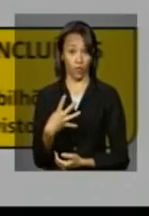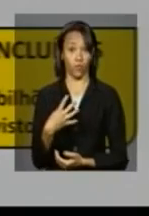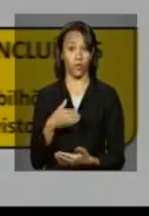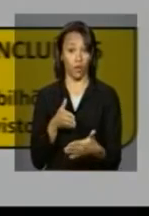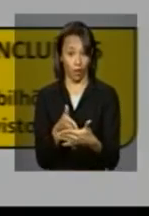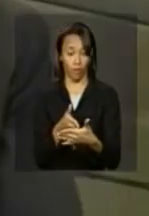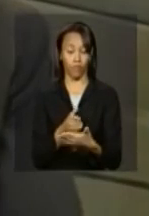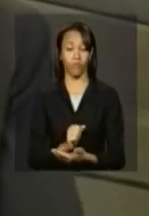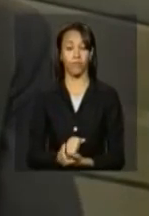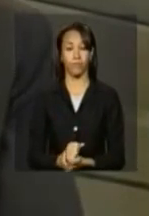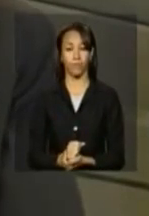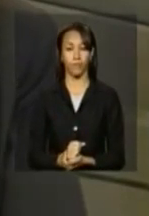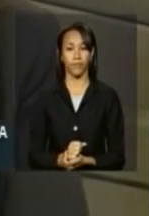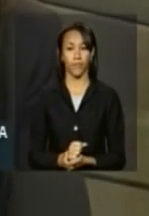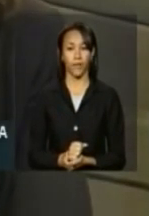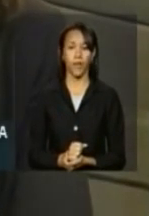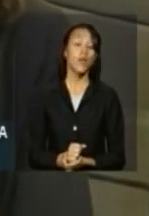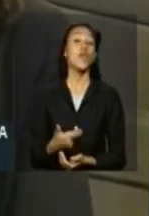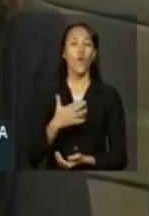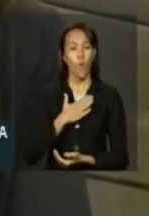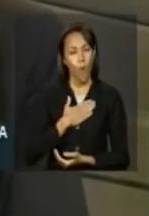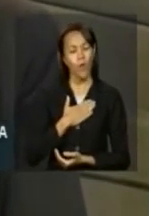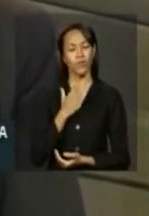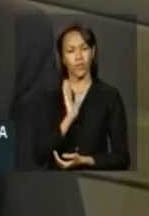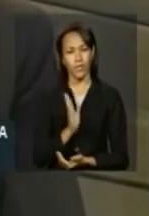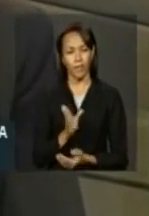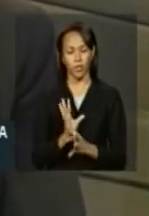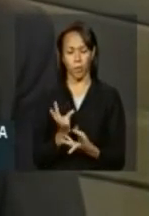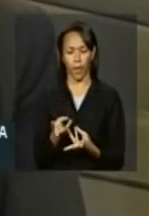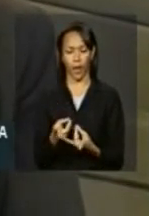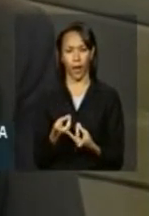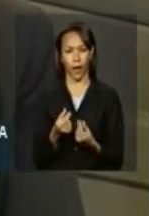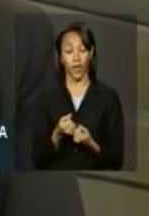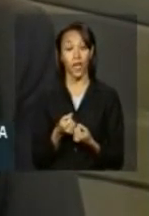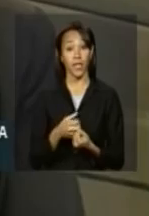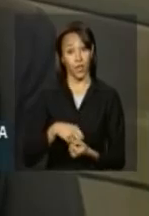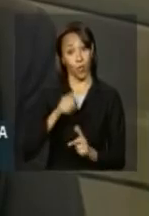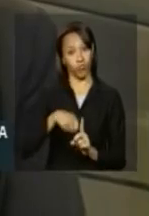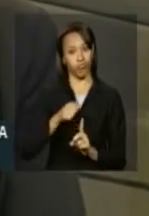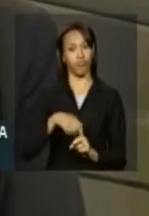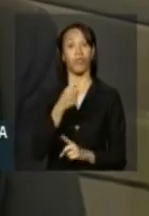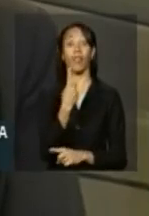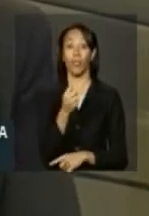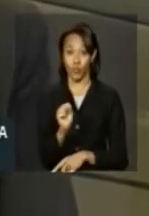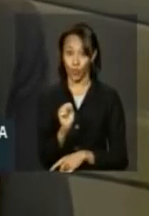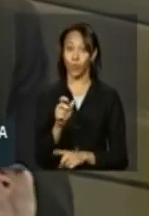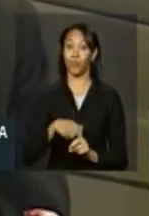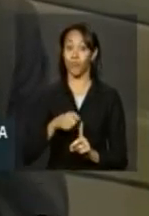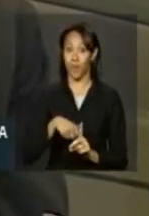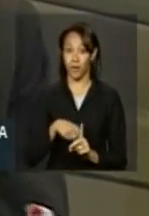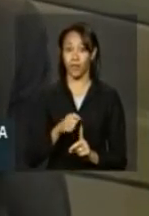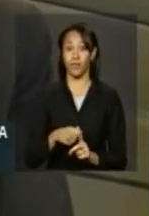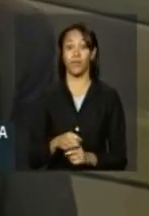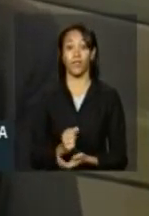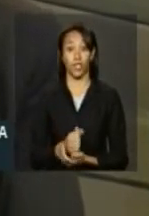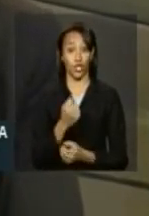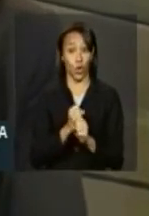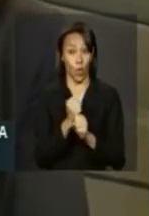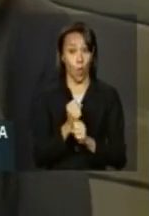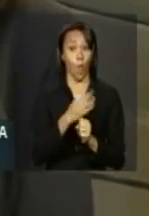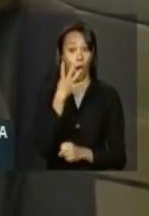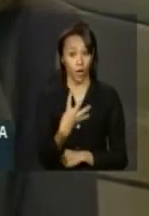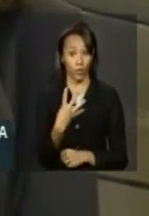2014. Eu gosto sempre de fazer essa conta, né? São 18 meses de 48 meses, de 4 anos. Se eu